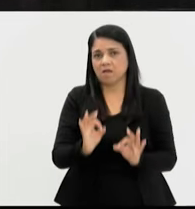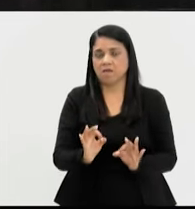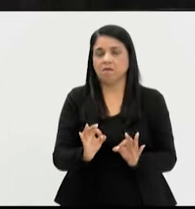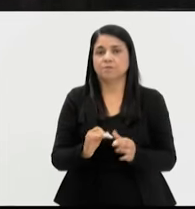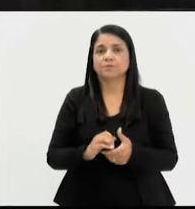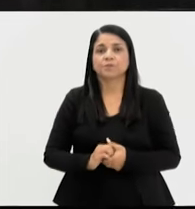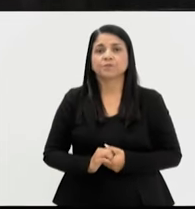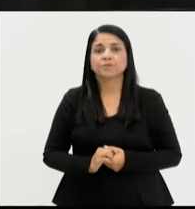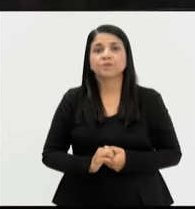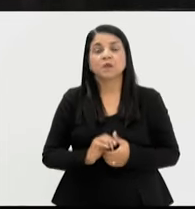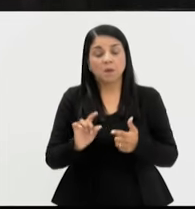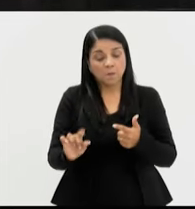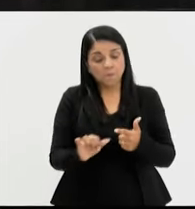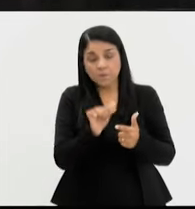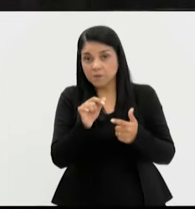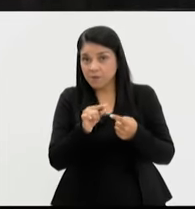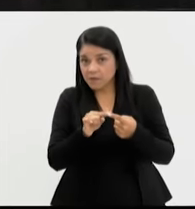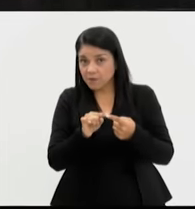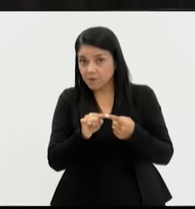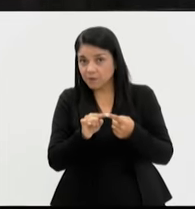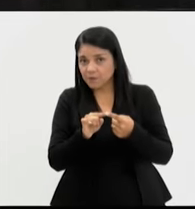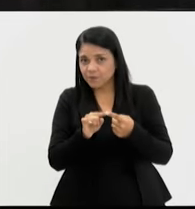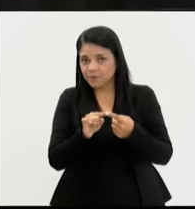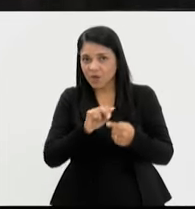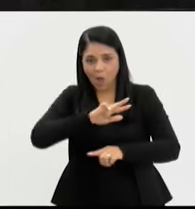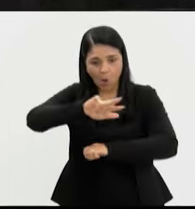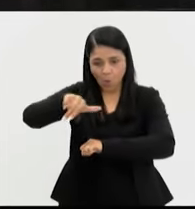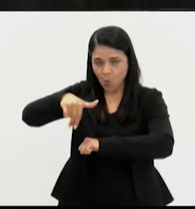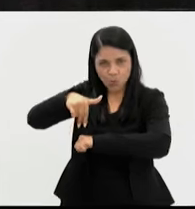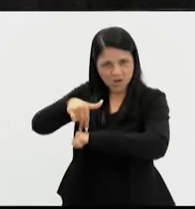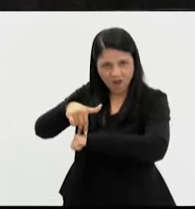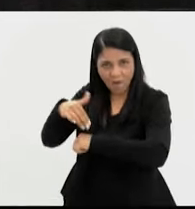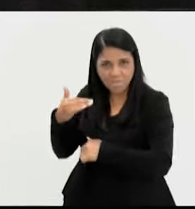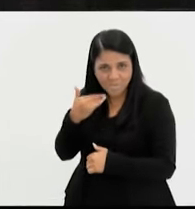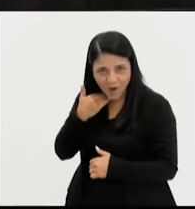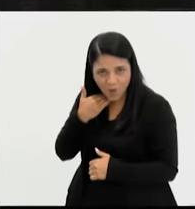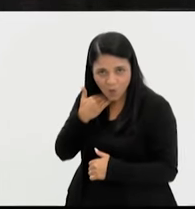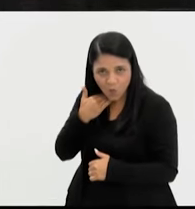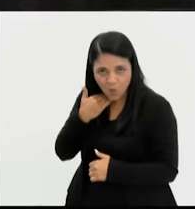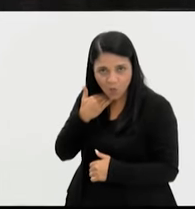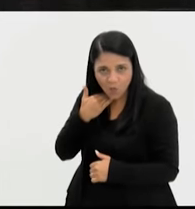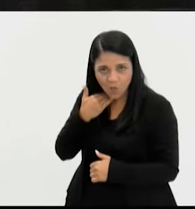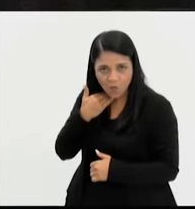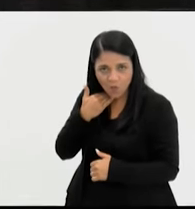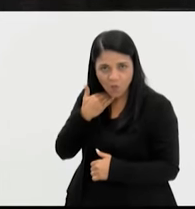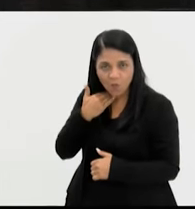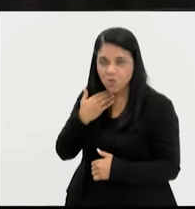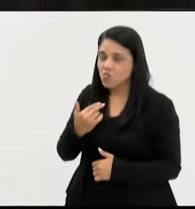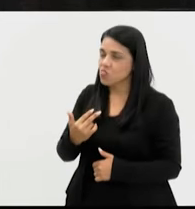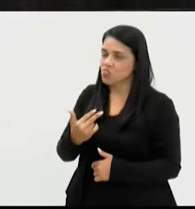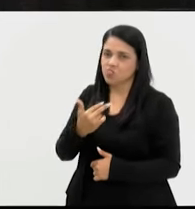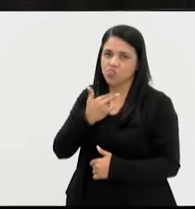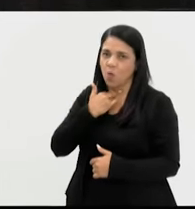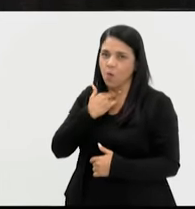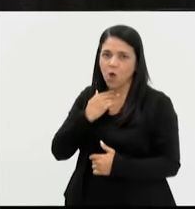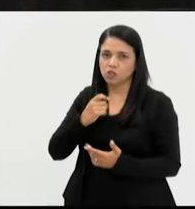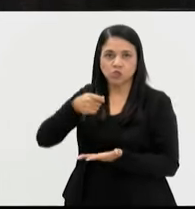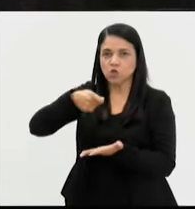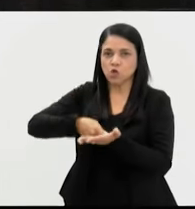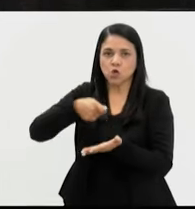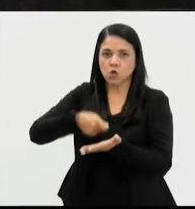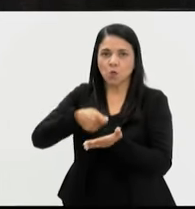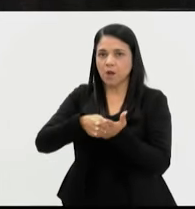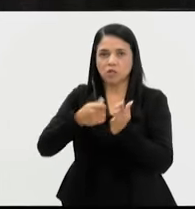primeiro a união não é banco a união não pode cobrar juros dos